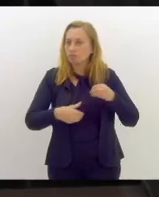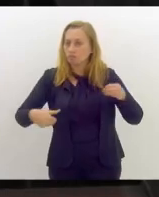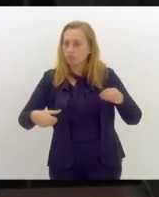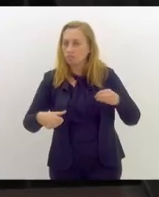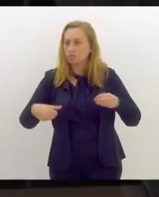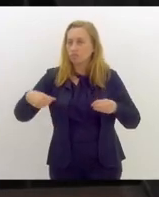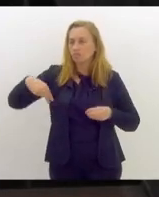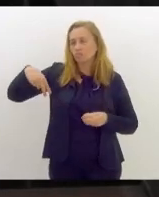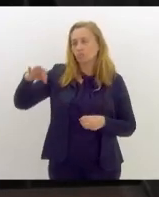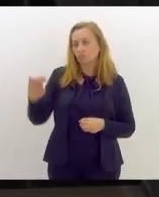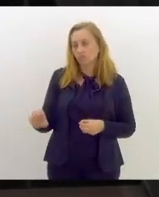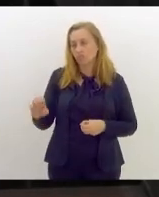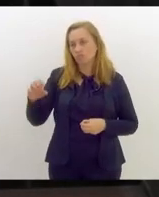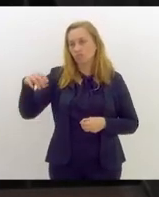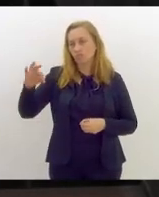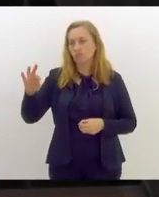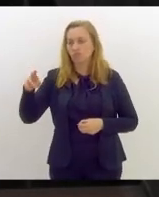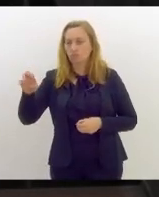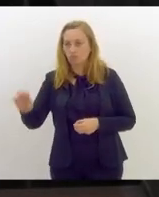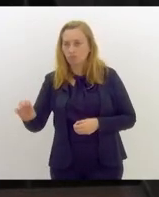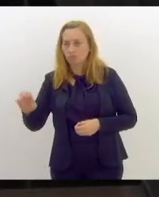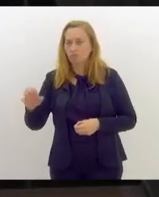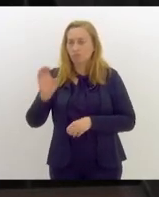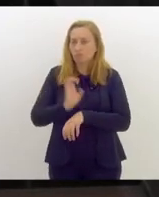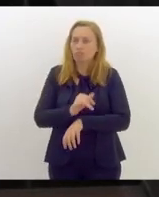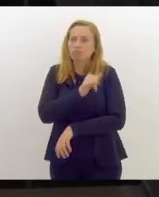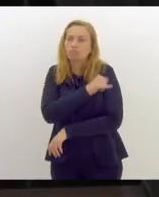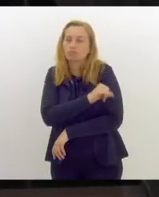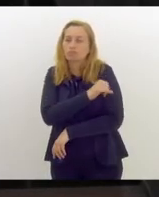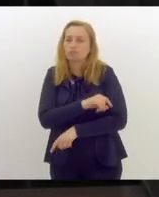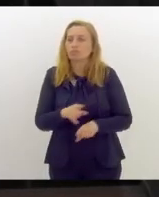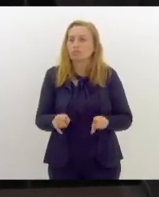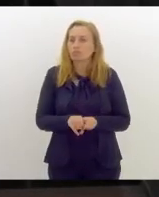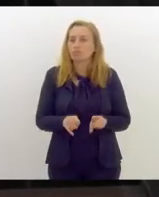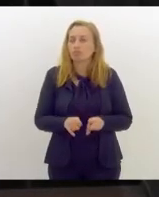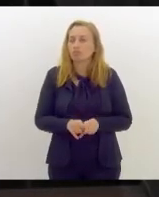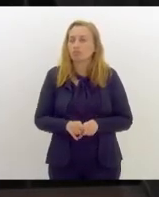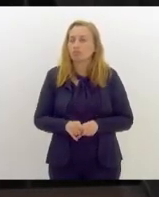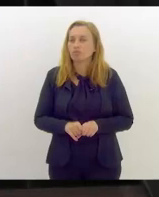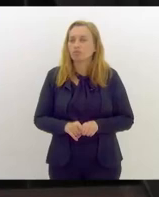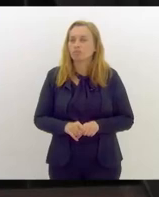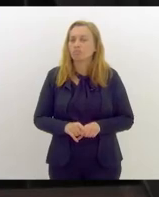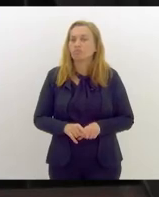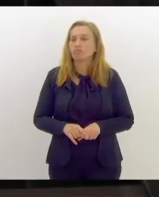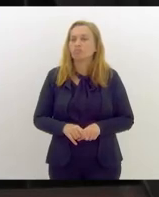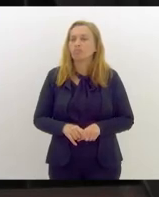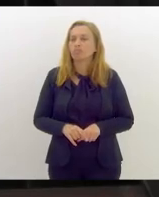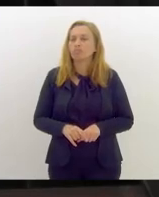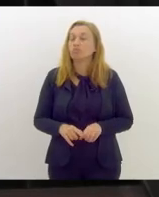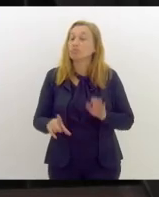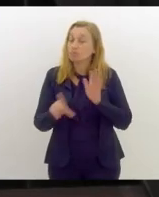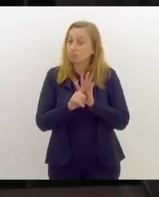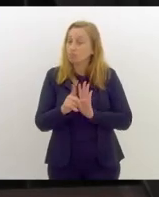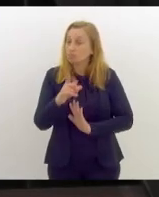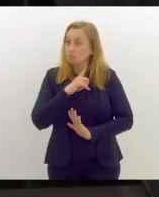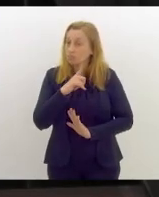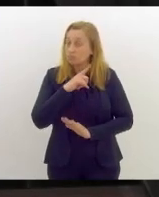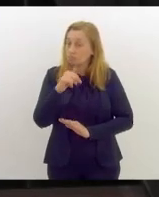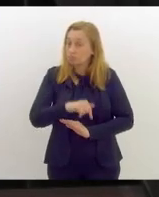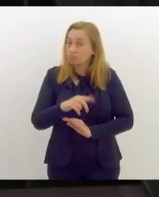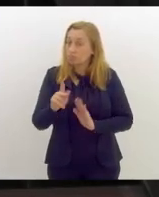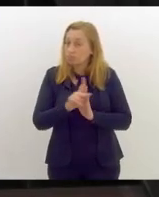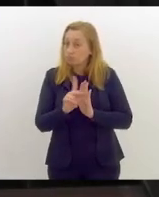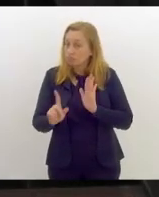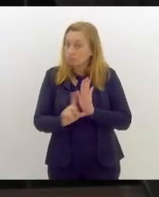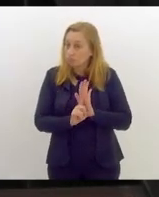Noroeste do Estado do Rio de Janeiro sobretudo porque nós temos aqui uma lei um projeto